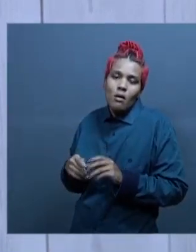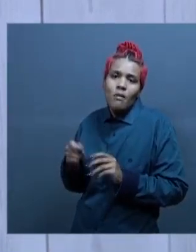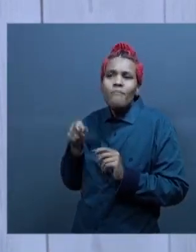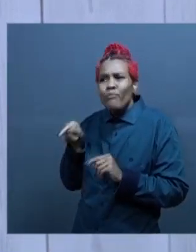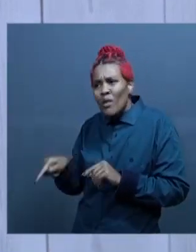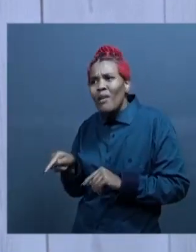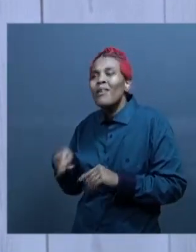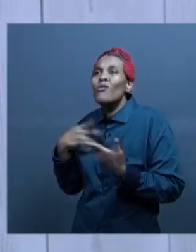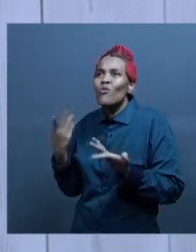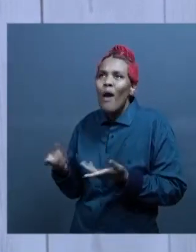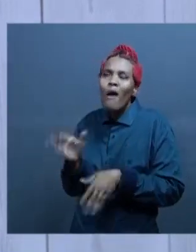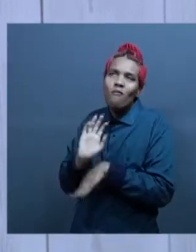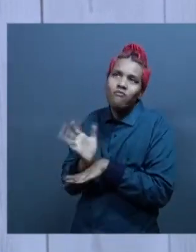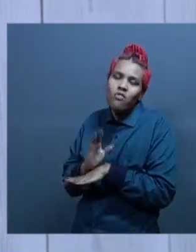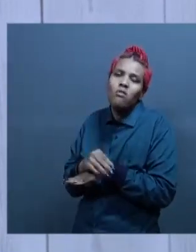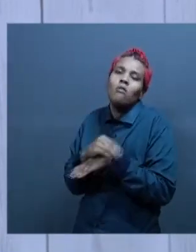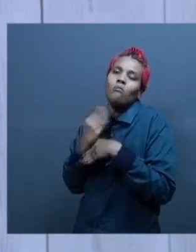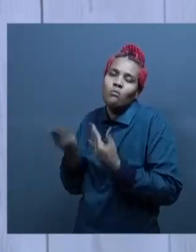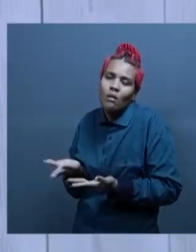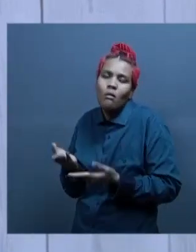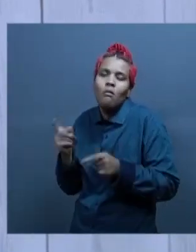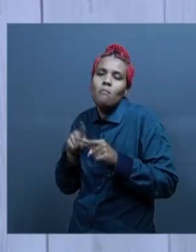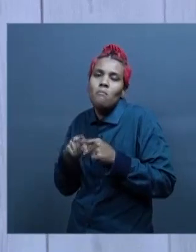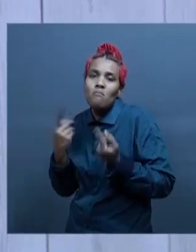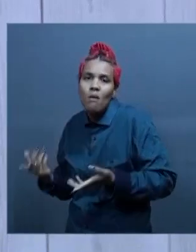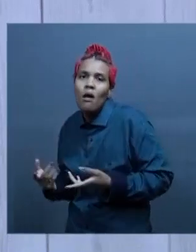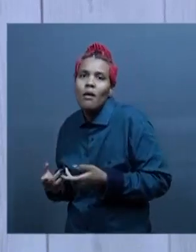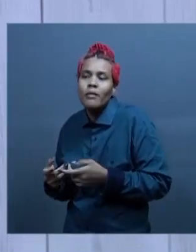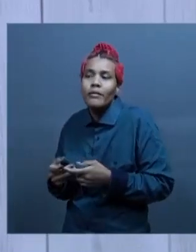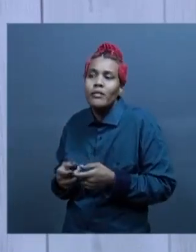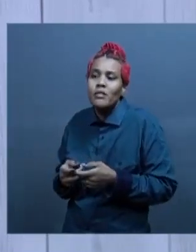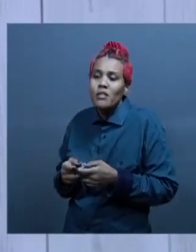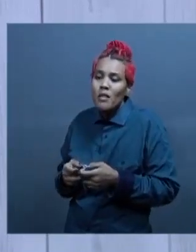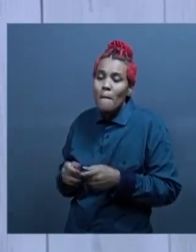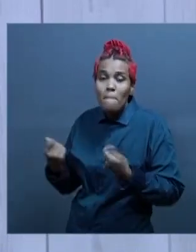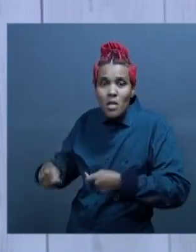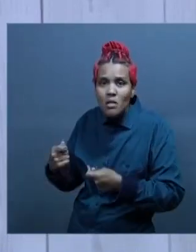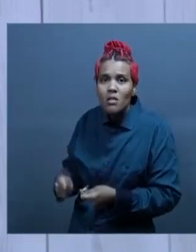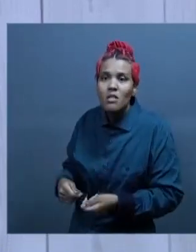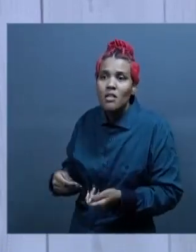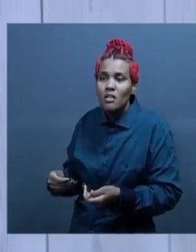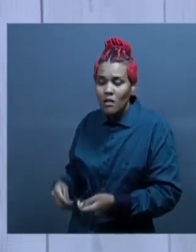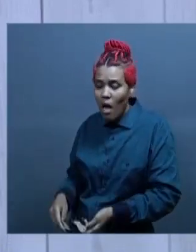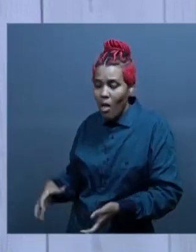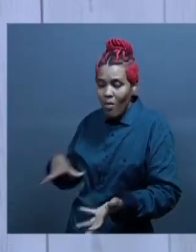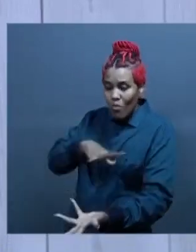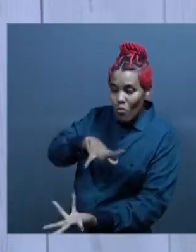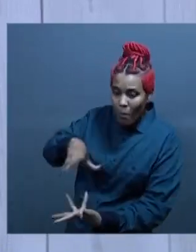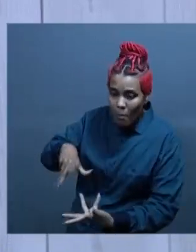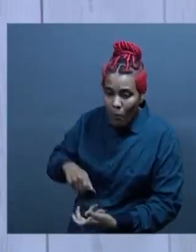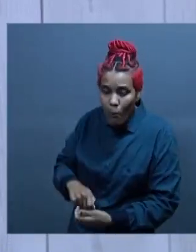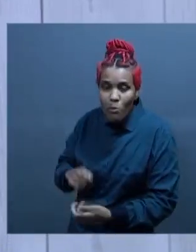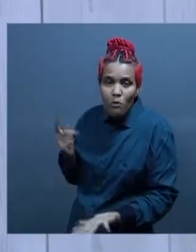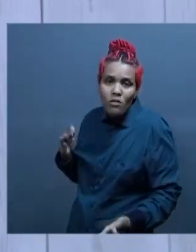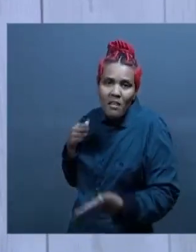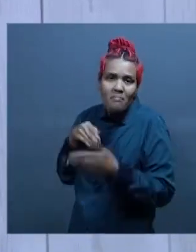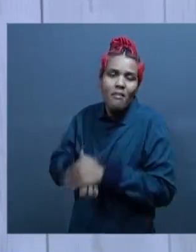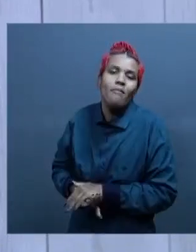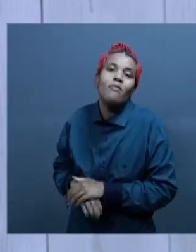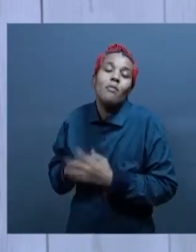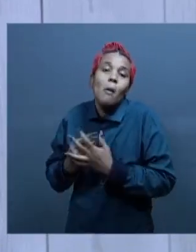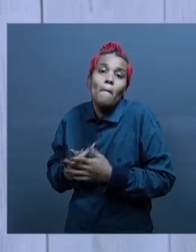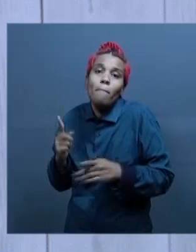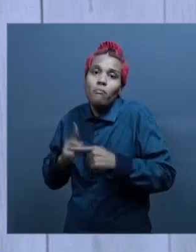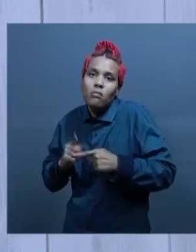não dá mais pra empresa ficar fora do muro como professora ficar em cima do muro como professora ana colocou então a gente está